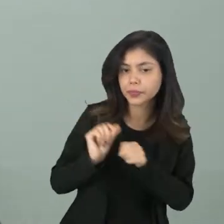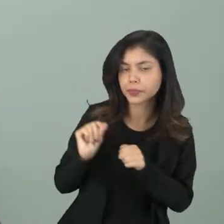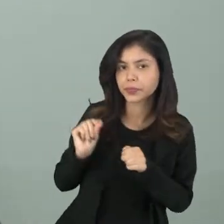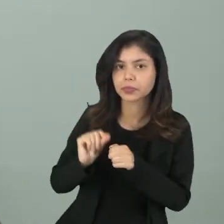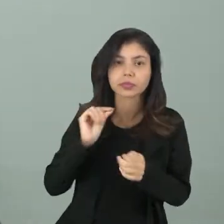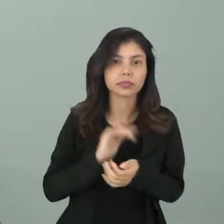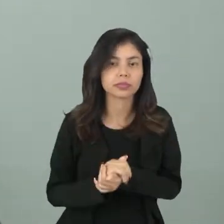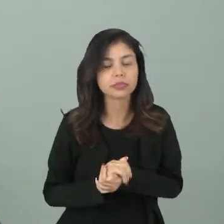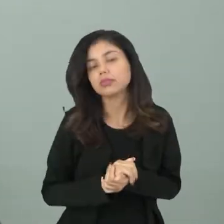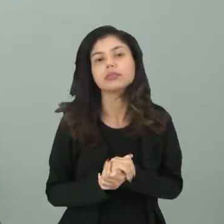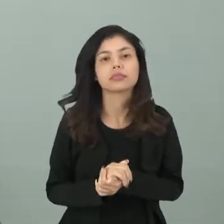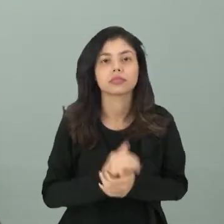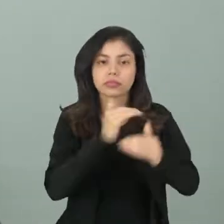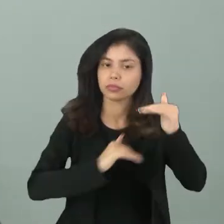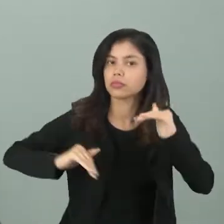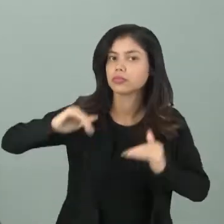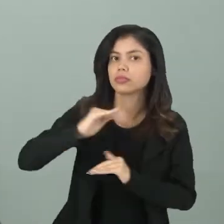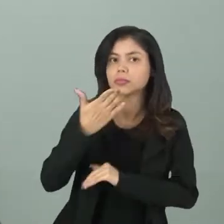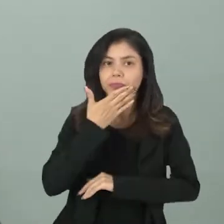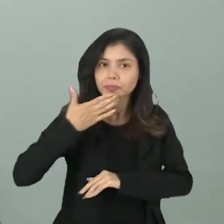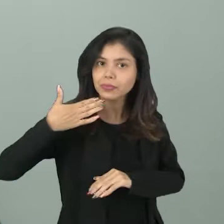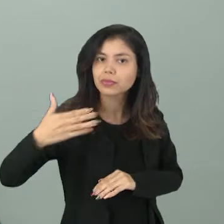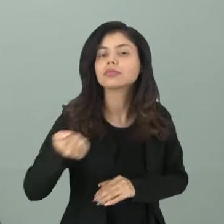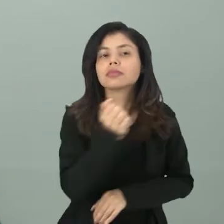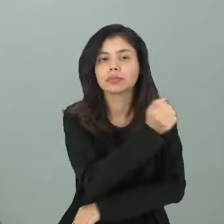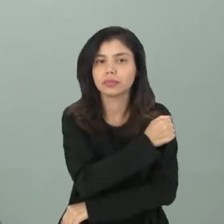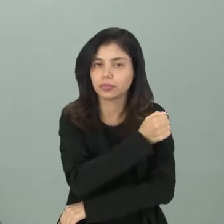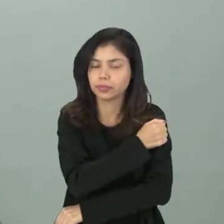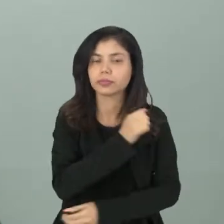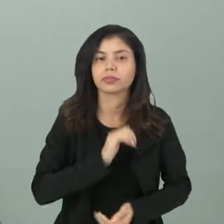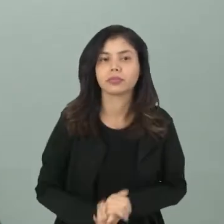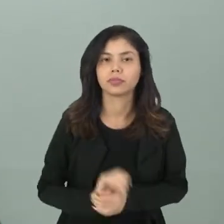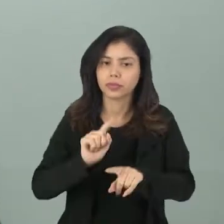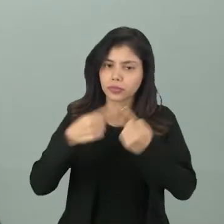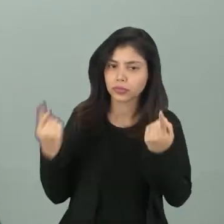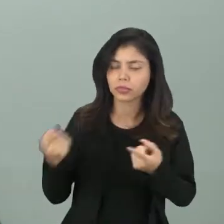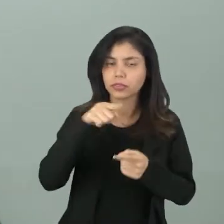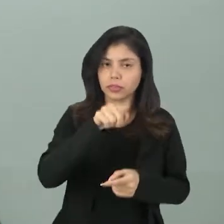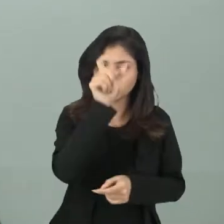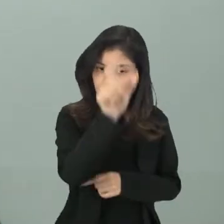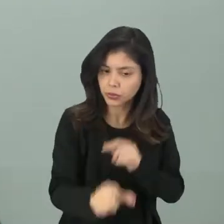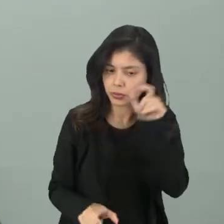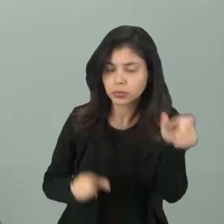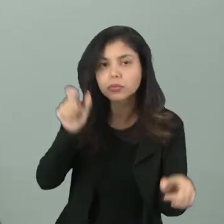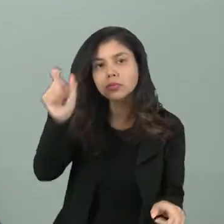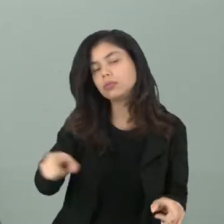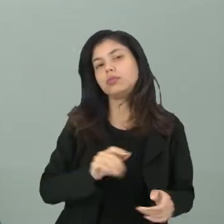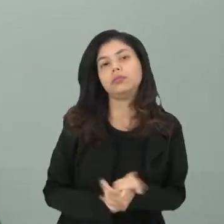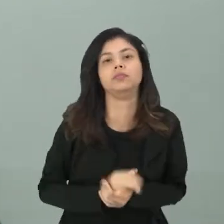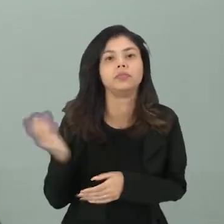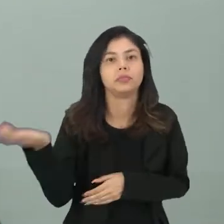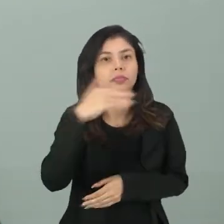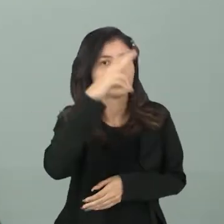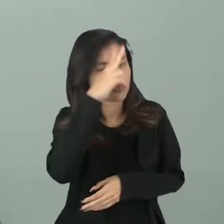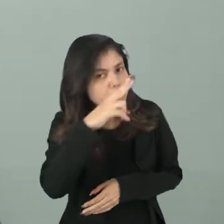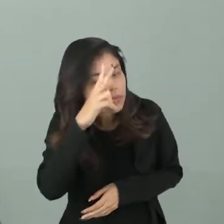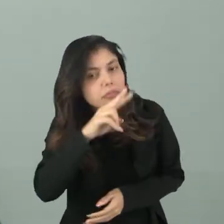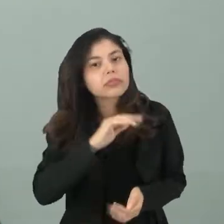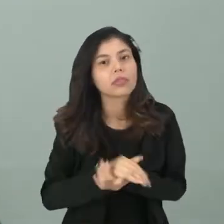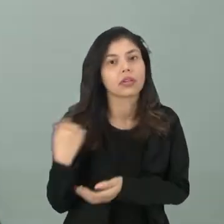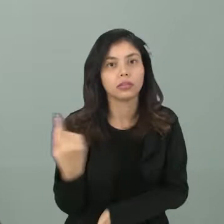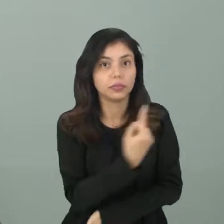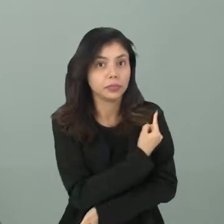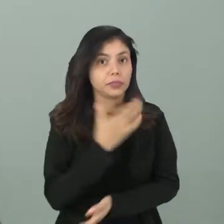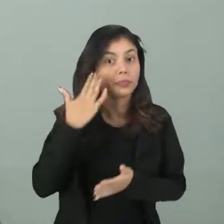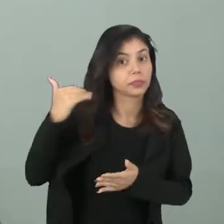a pesquisa em cima da preferência dos alunos por esses personagens. Então, vamos lembrar, né, que a